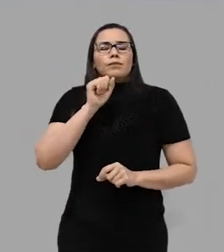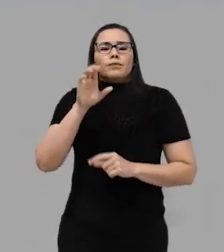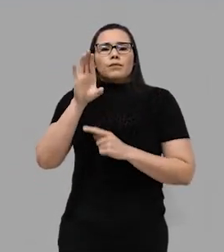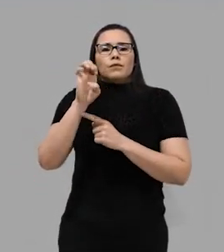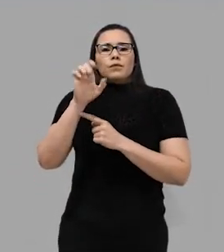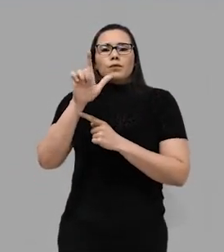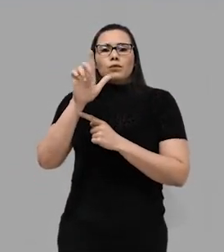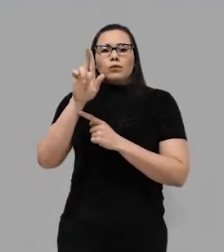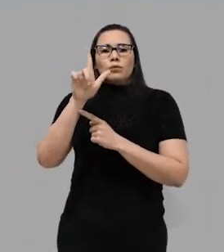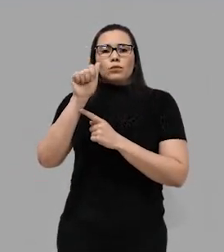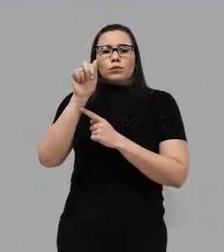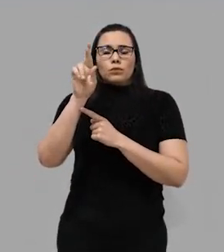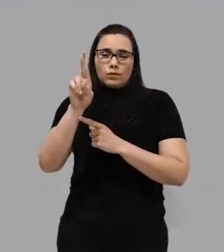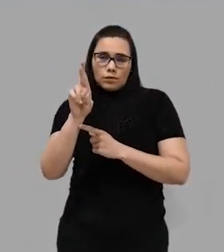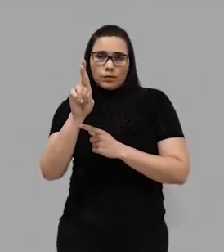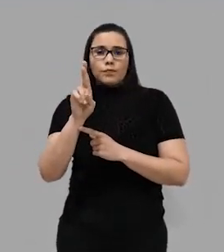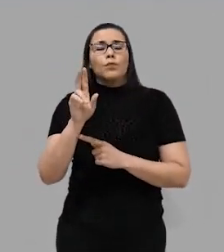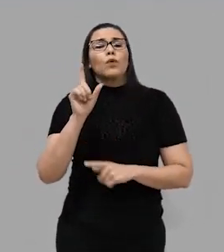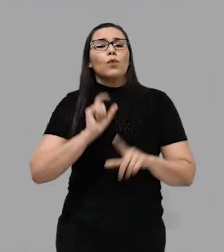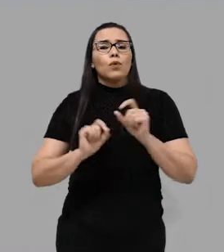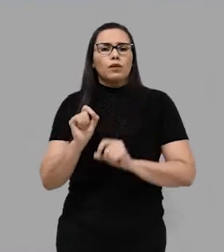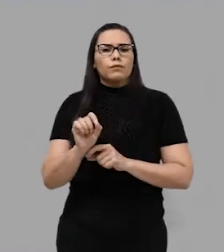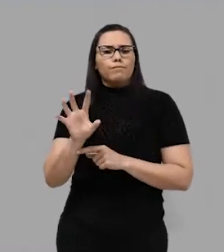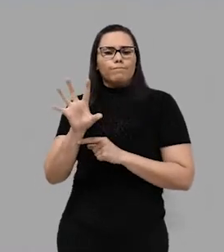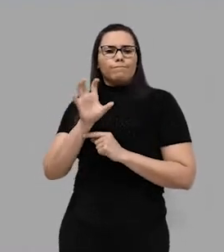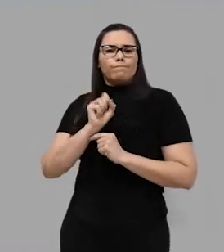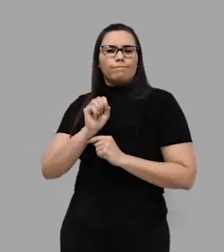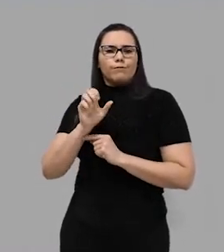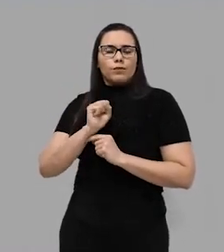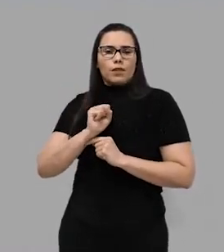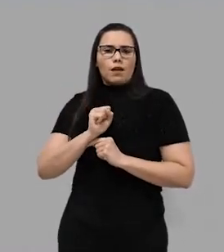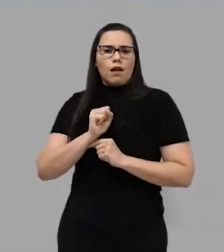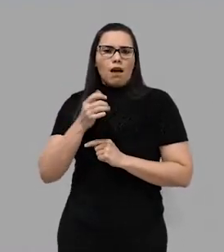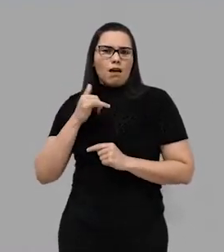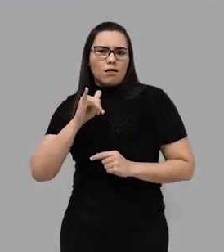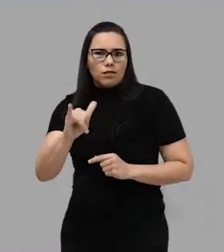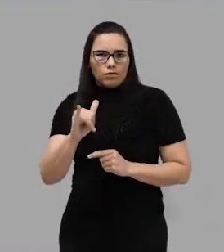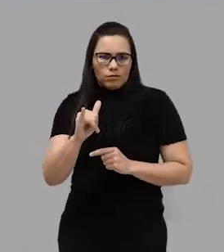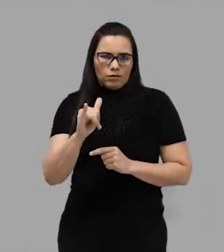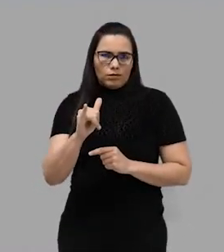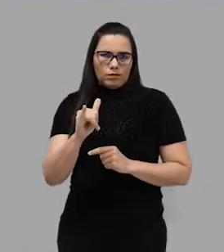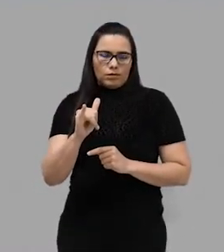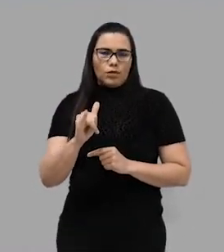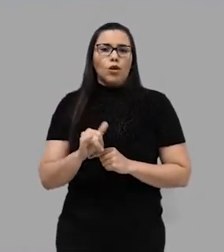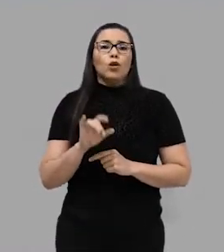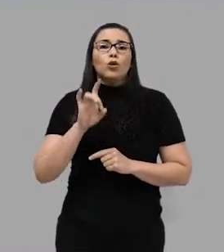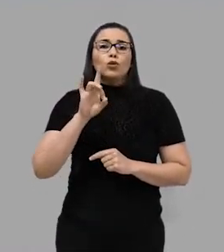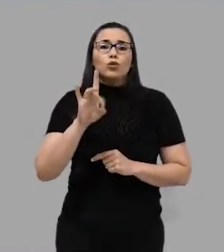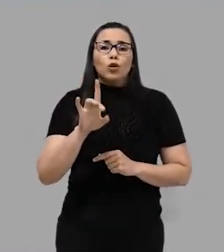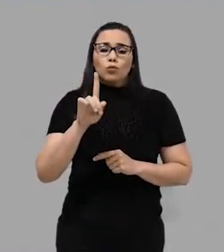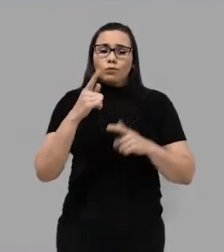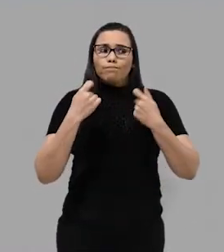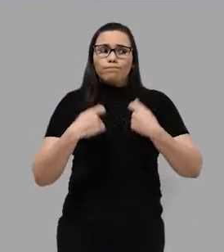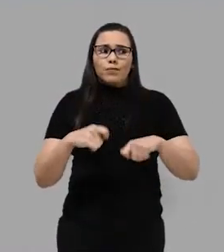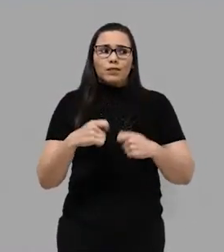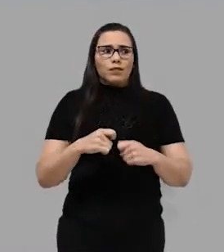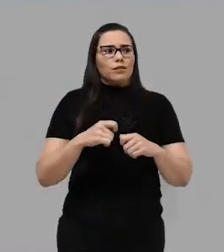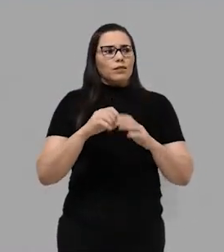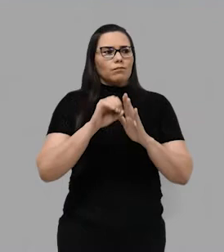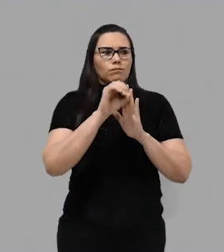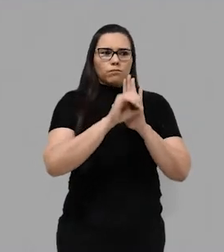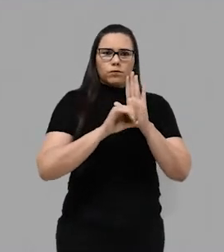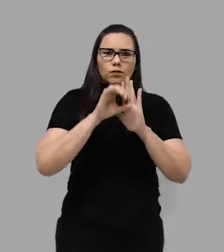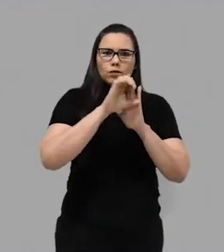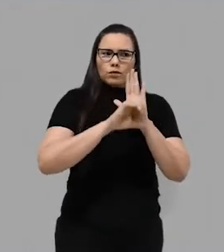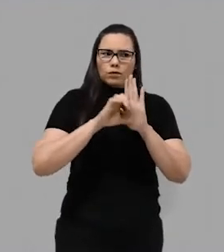que o organismo vai extrair a energia da glicose, do carboidrato, e vai dividir essa energia em